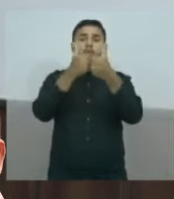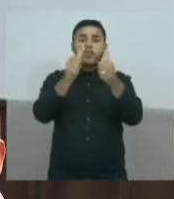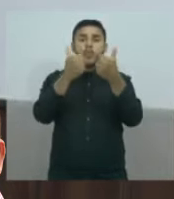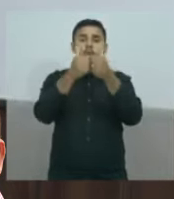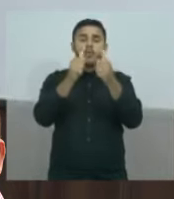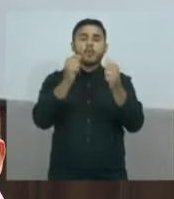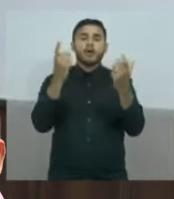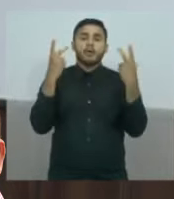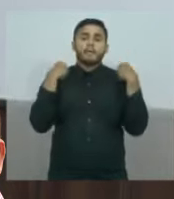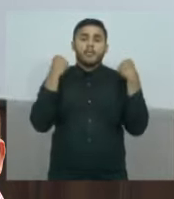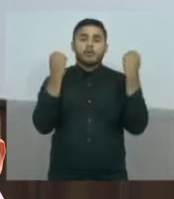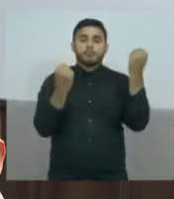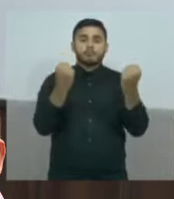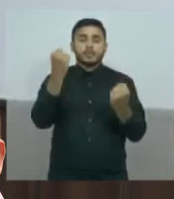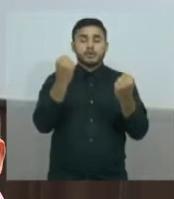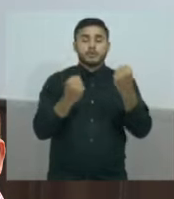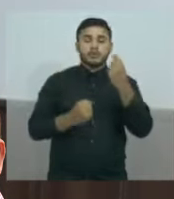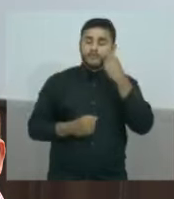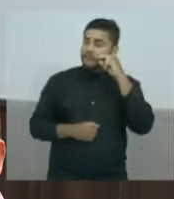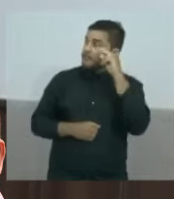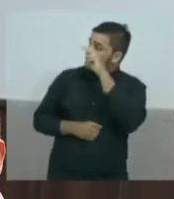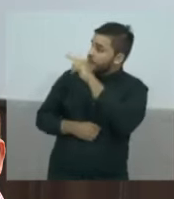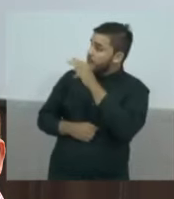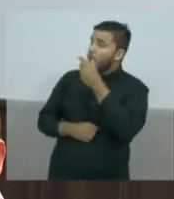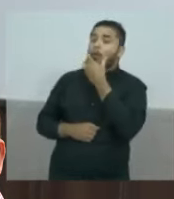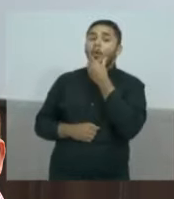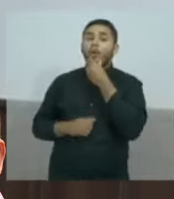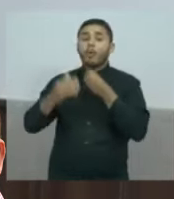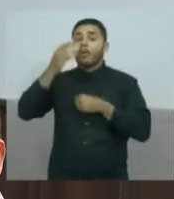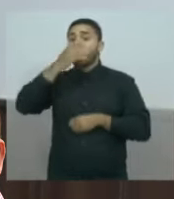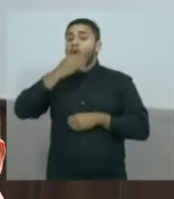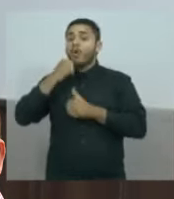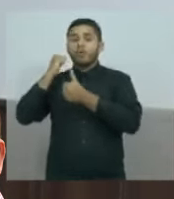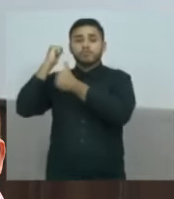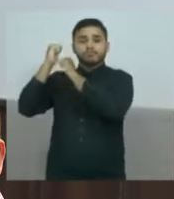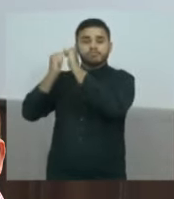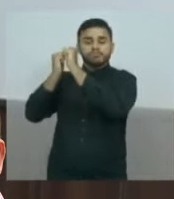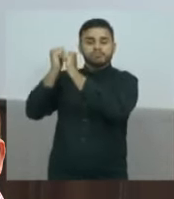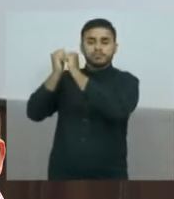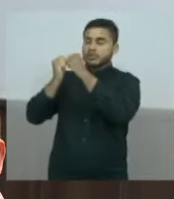agrediu, esmurrou um jovem